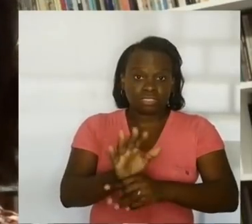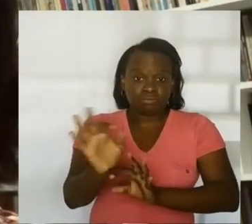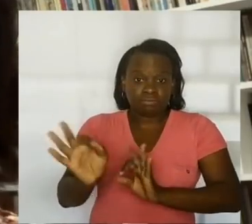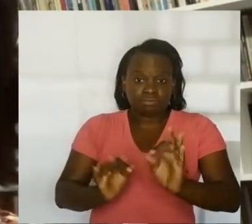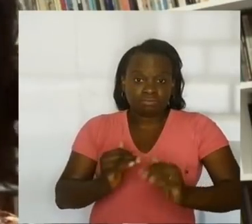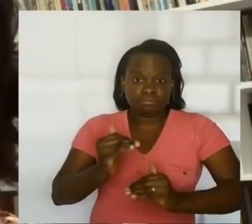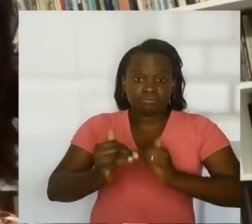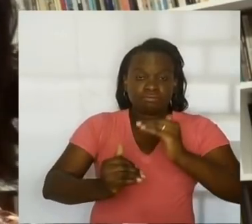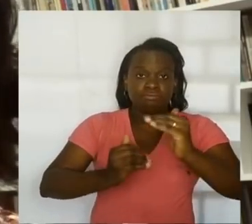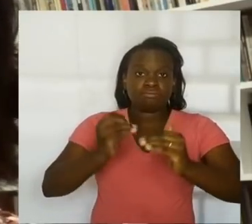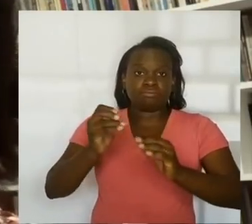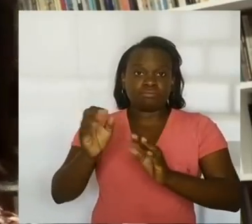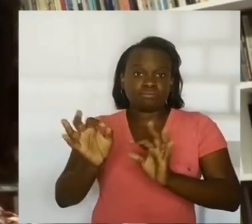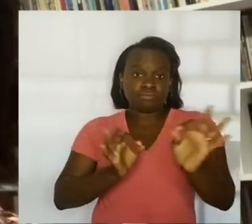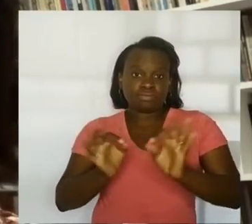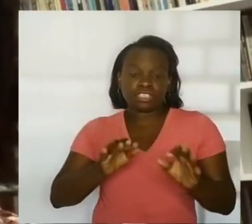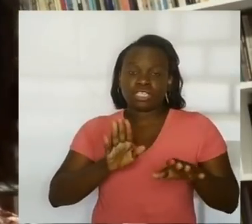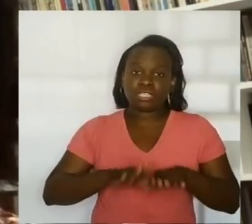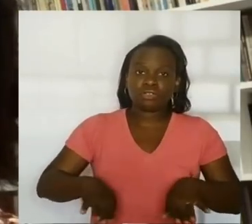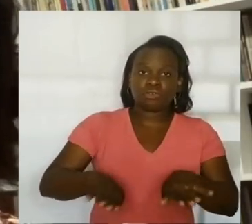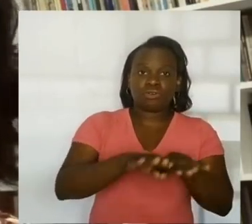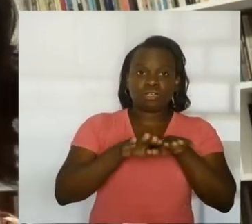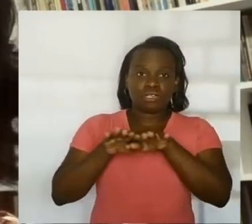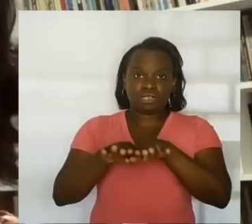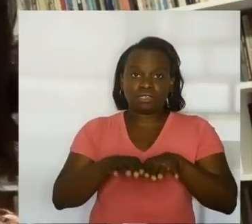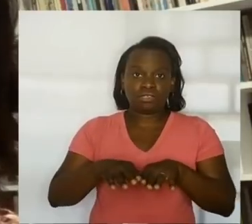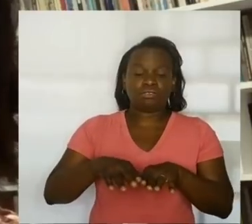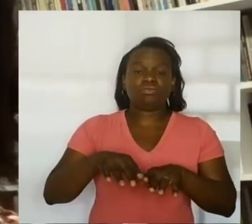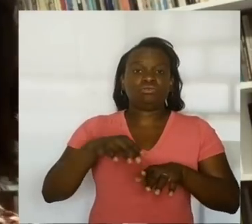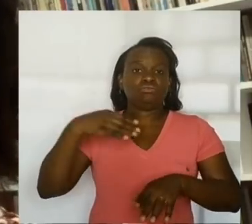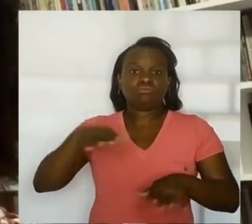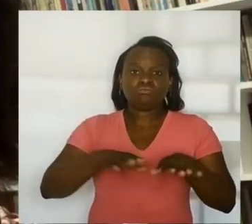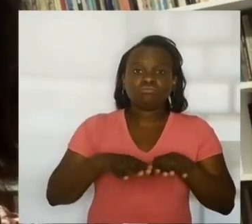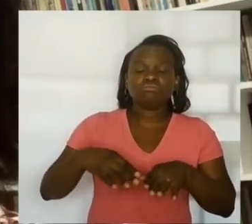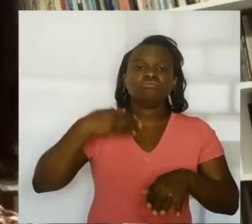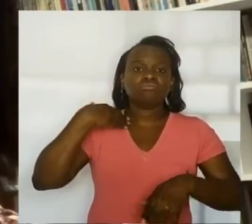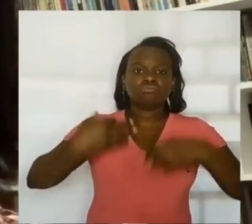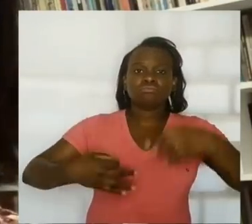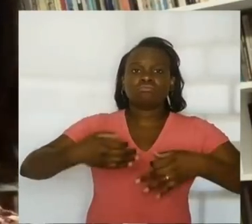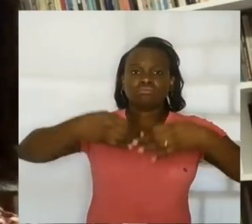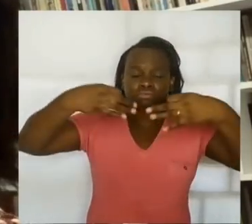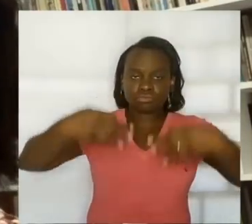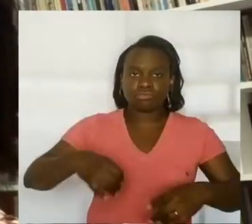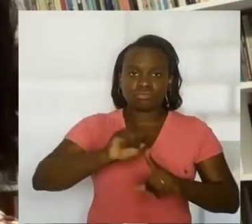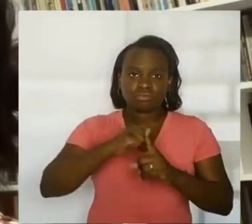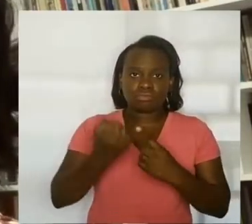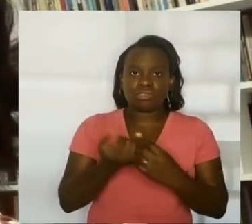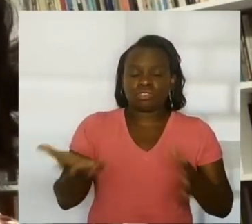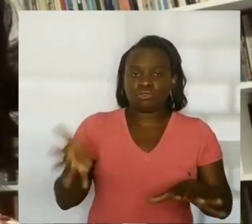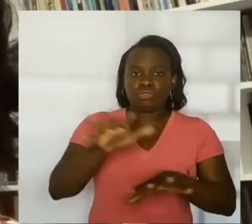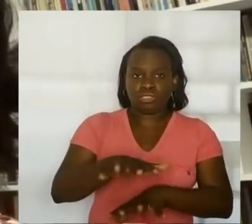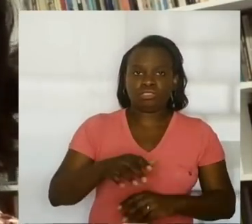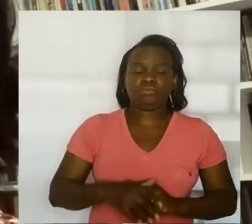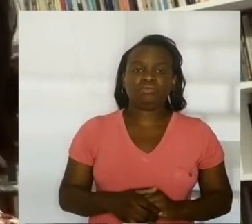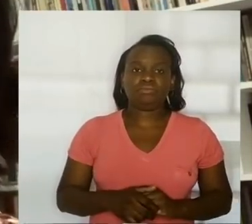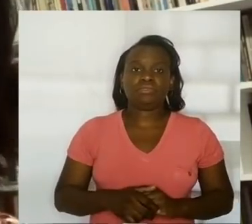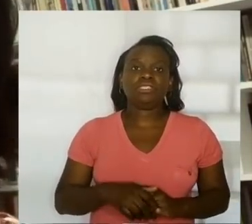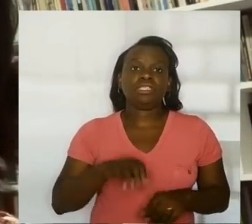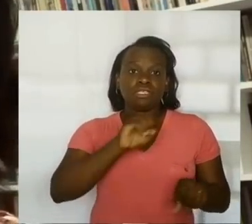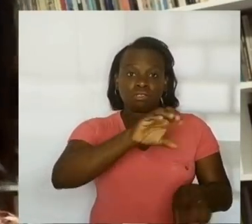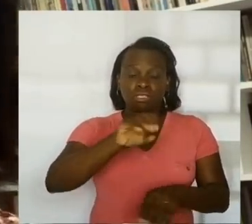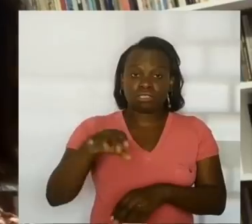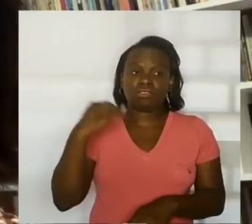a construir um projeto de igualdade, com mais justiça social, com mais inclusão social. A